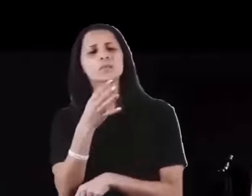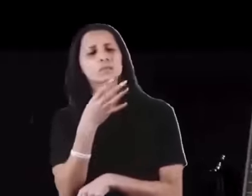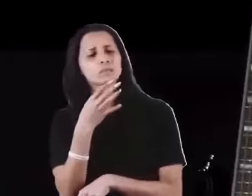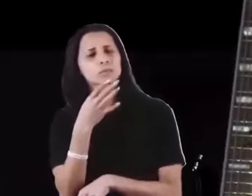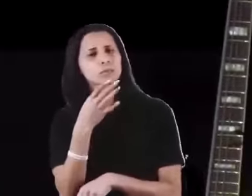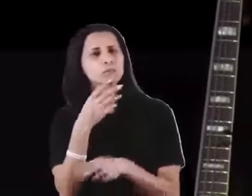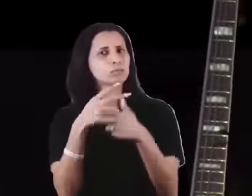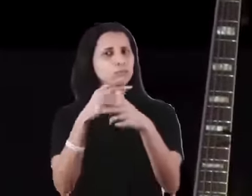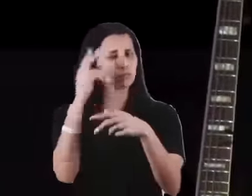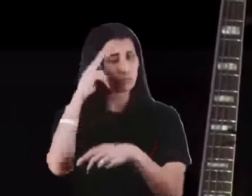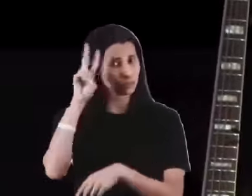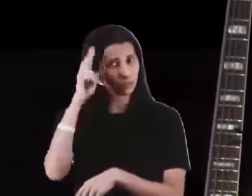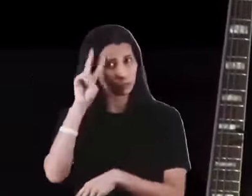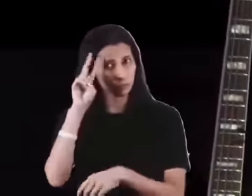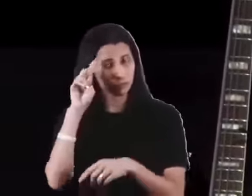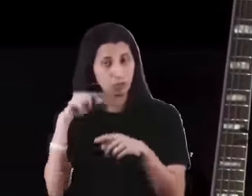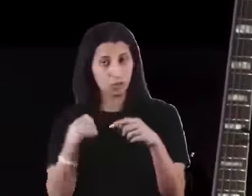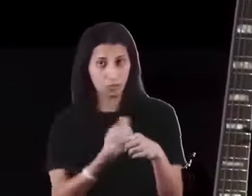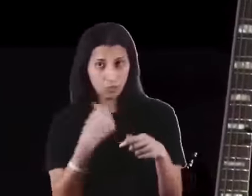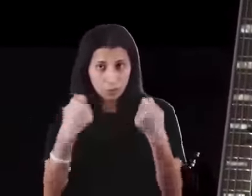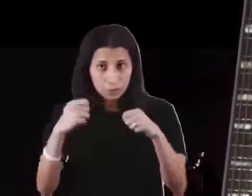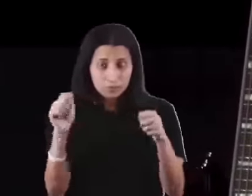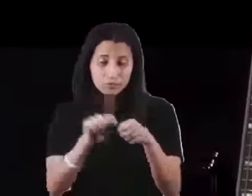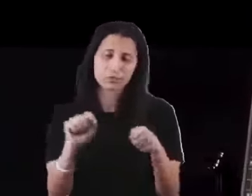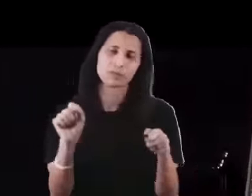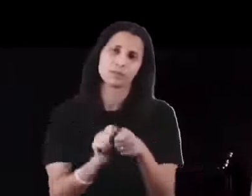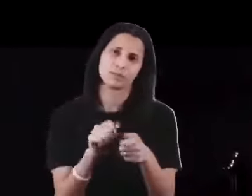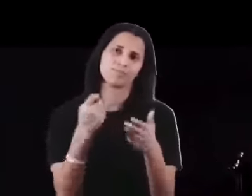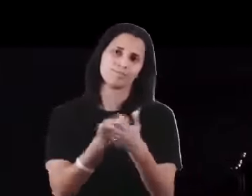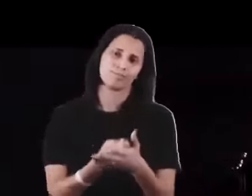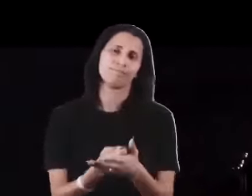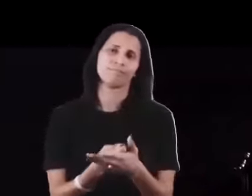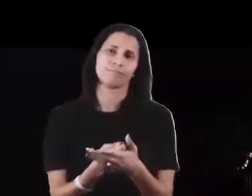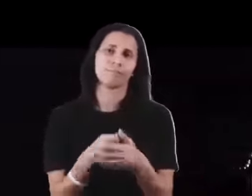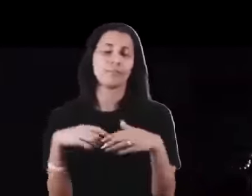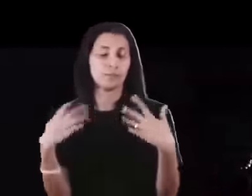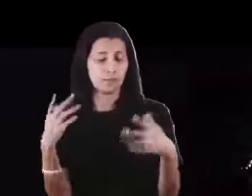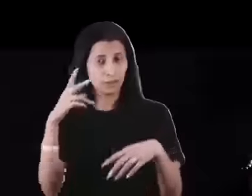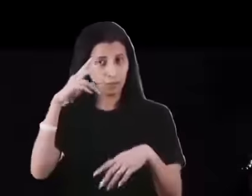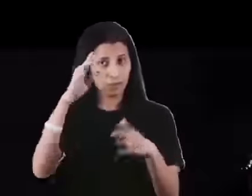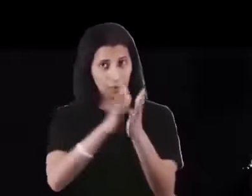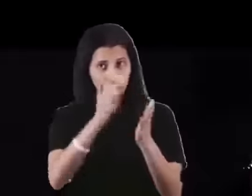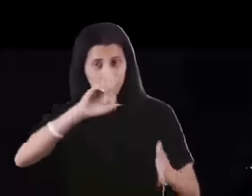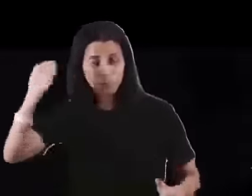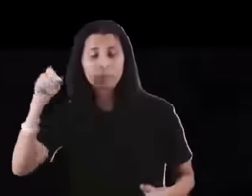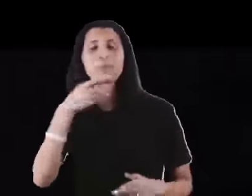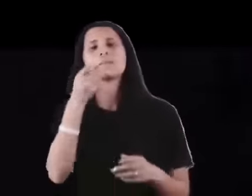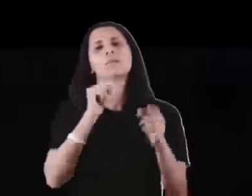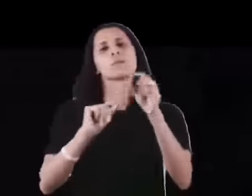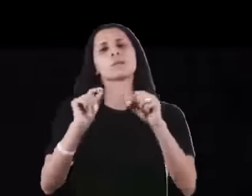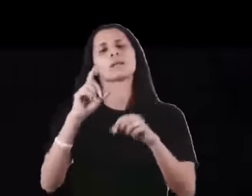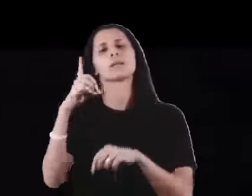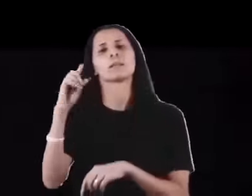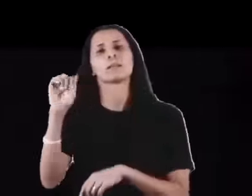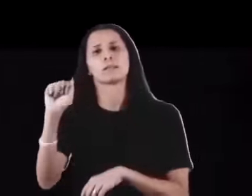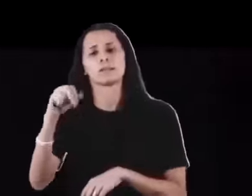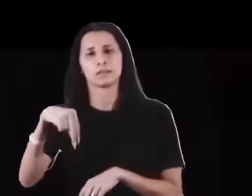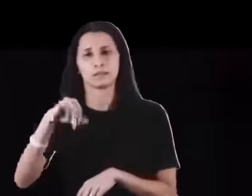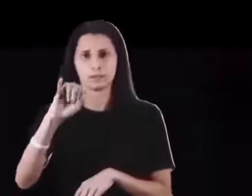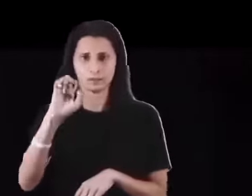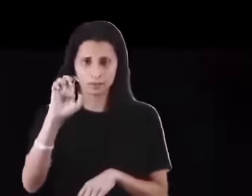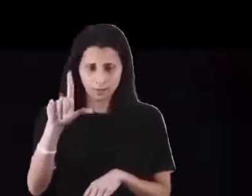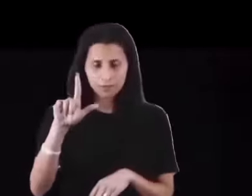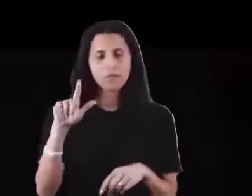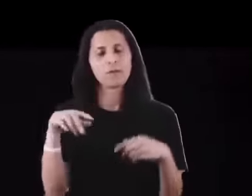teoria é aplicar na prática sabe a Bíblia fala de Daniel Daniel sabia na teoria importância da oração